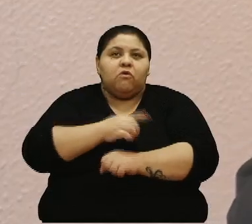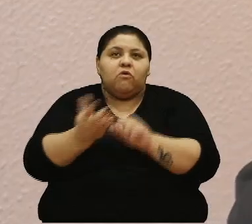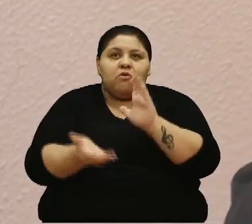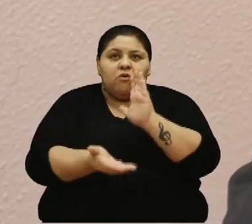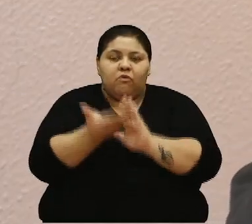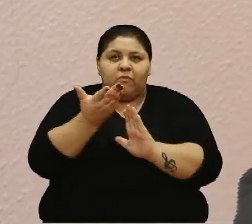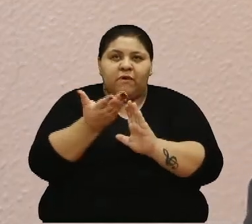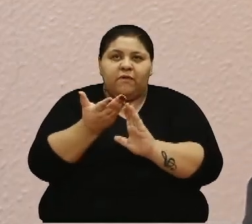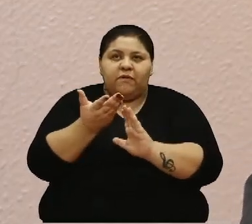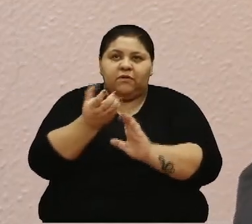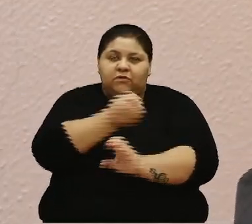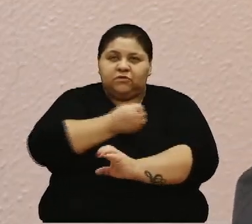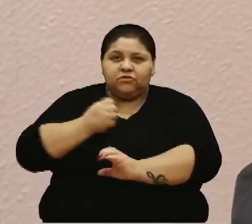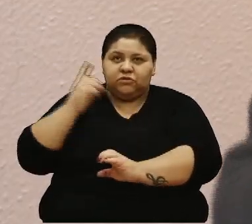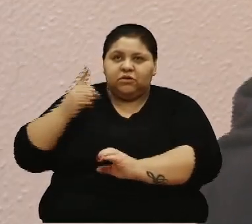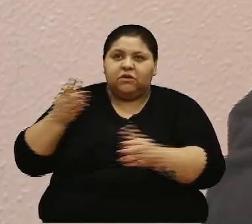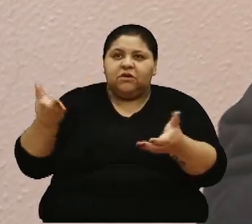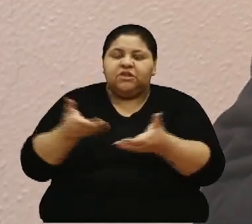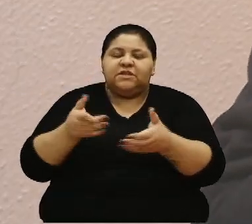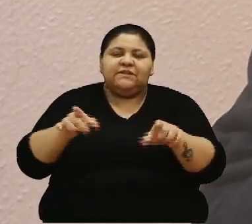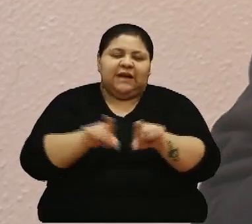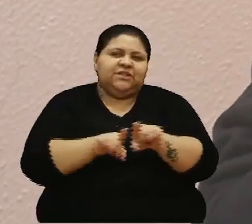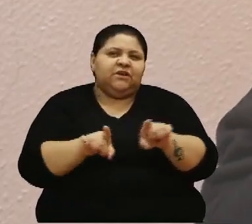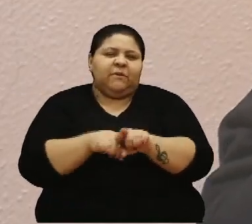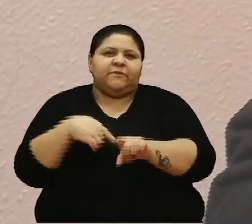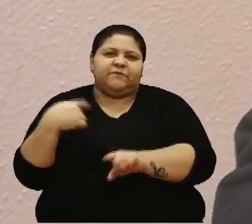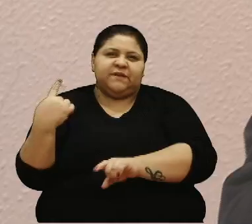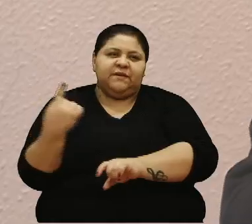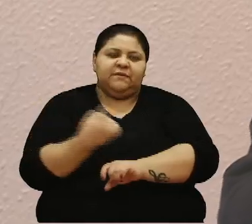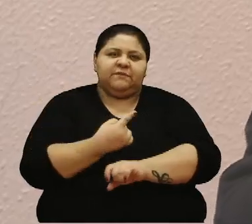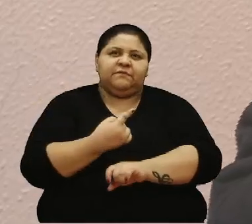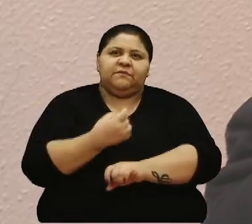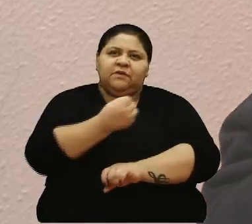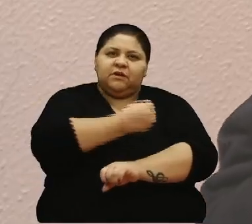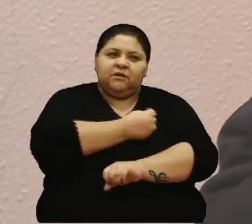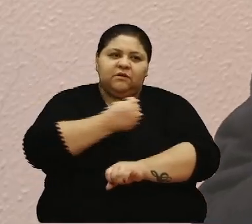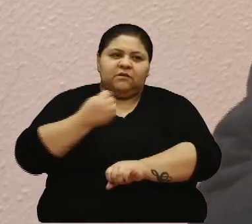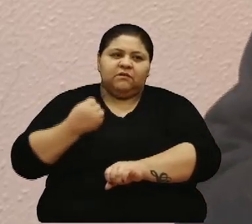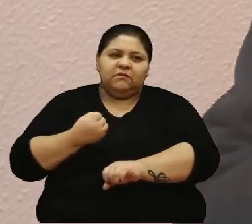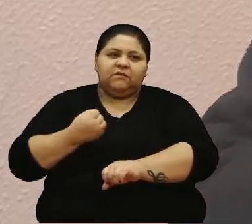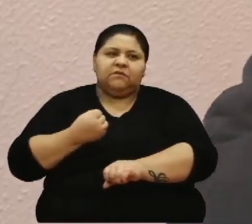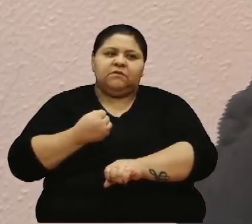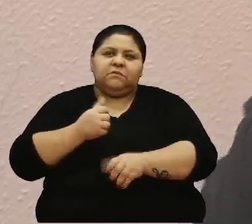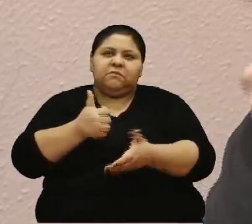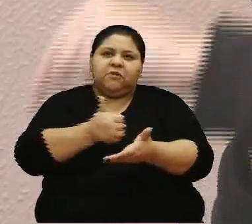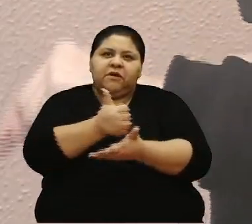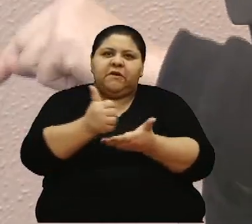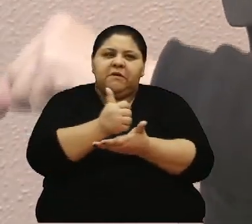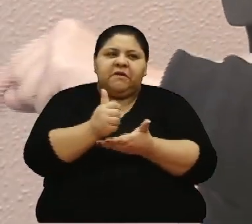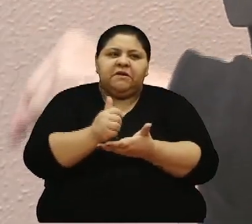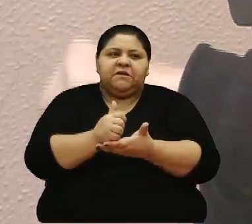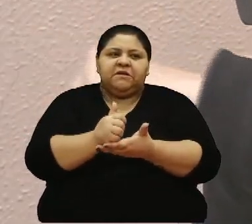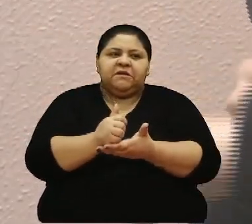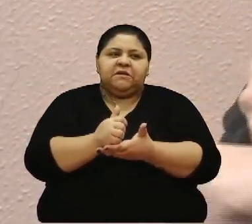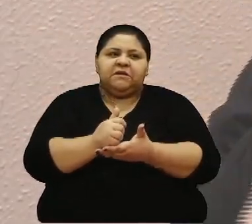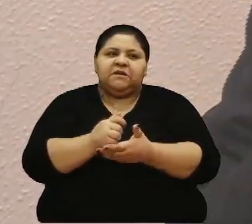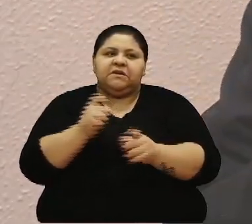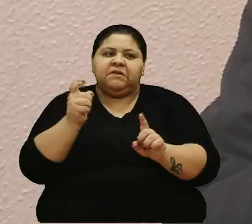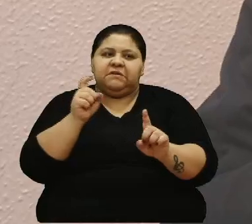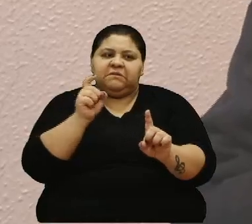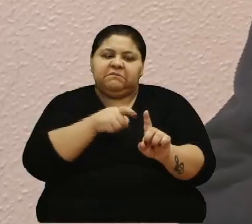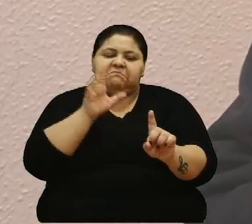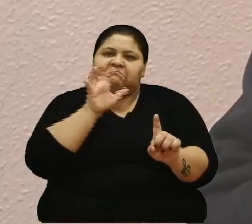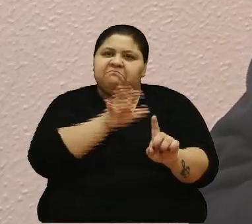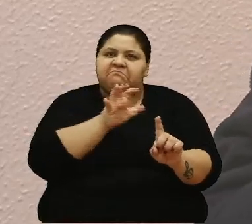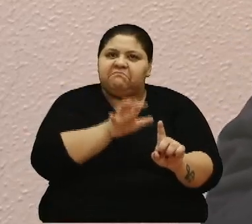apoiar a chantagem de deputado que não concorda com as decisões que foram feitas pelo governo. Então, aqui, para finalizar, senhor